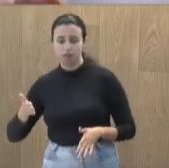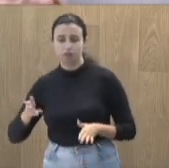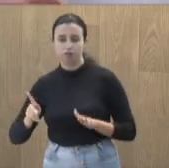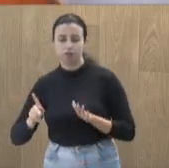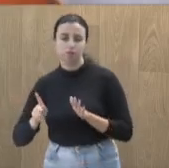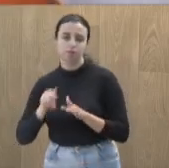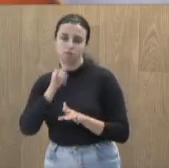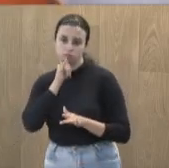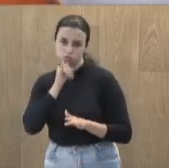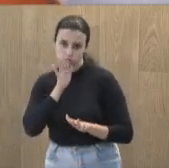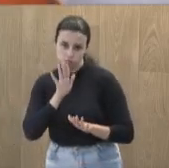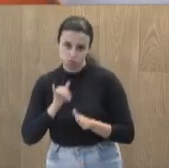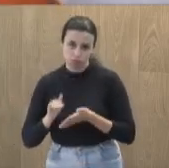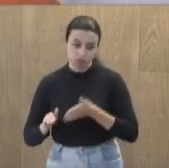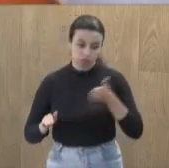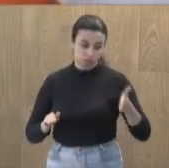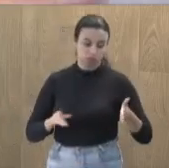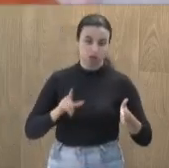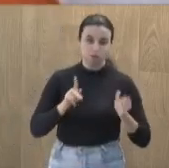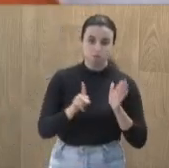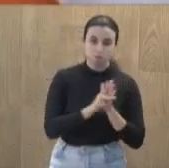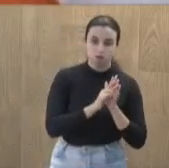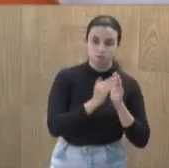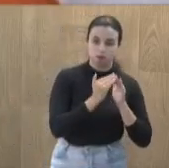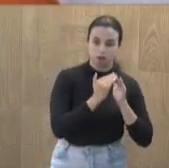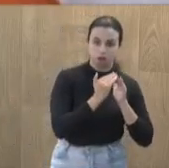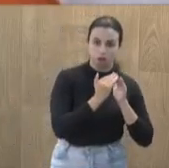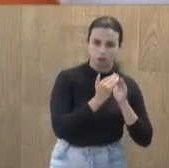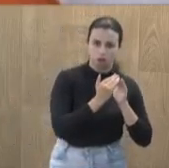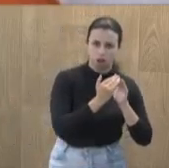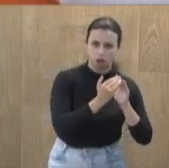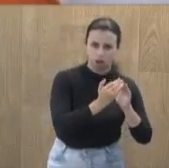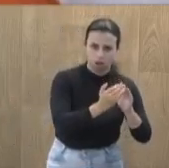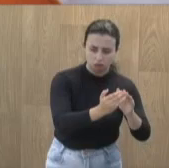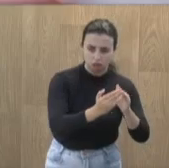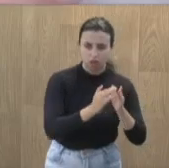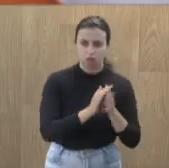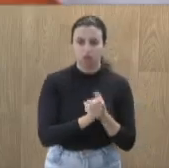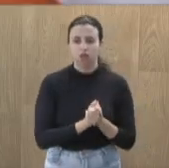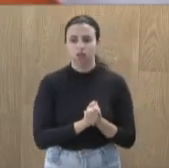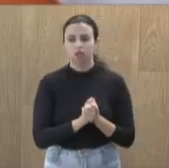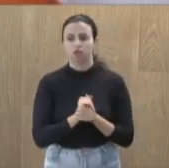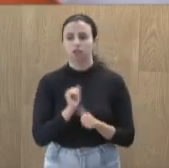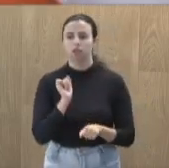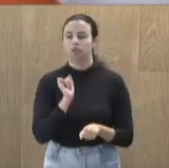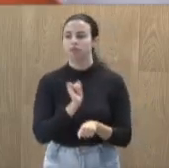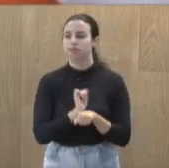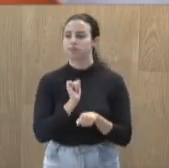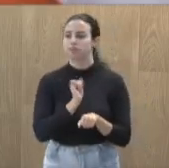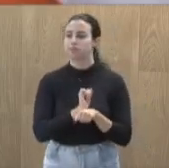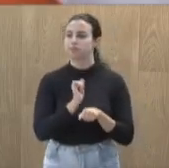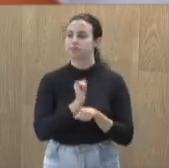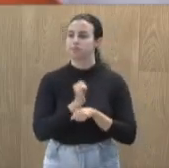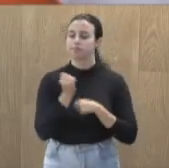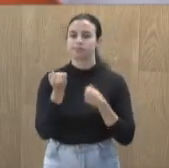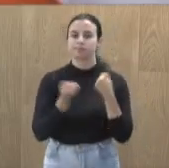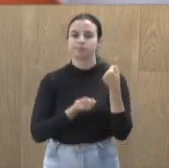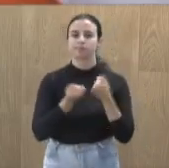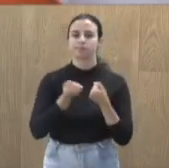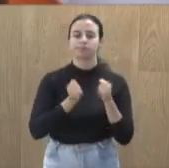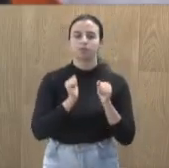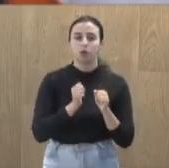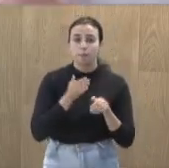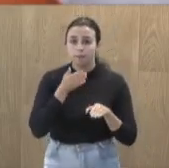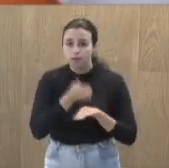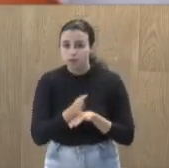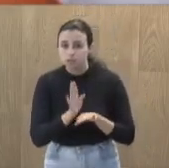residencial, 32 casas, parar um carro ali e as pessoas ficarem 3, 4 horas. Pegando uma porta de um juiz, de um